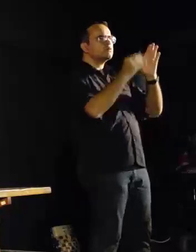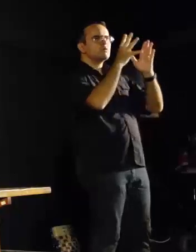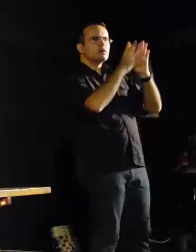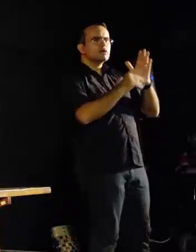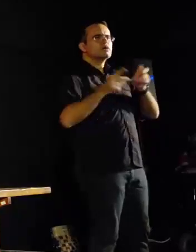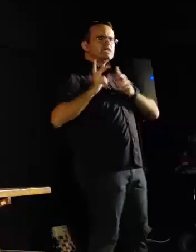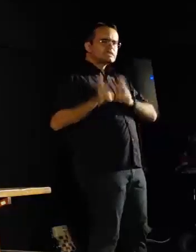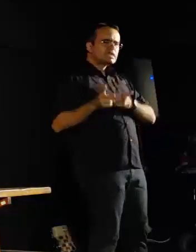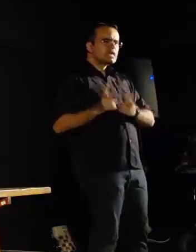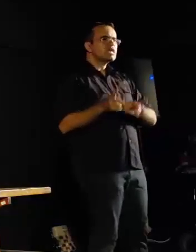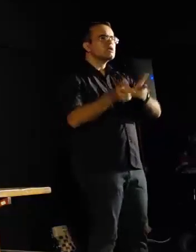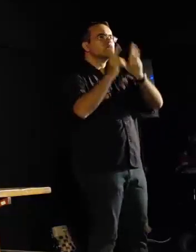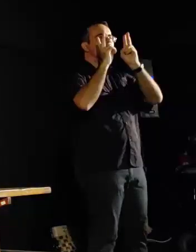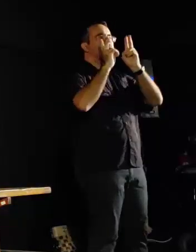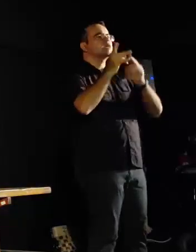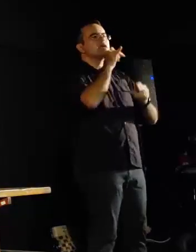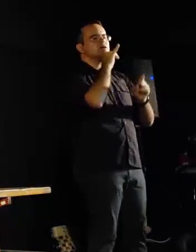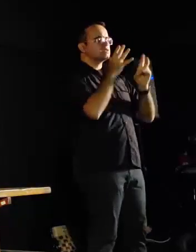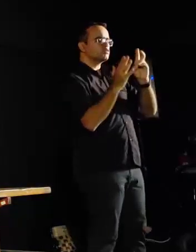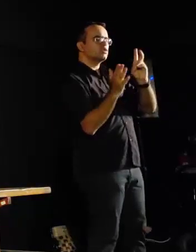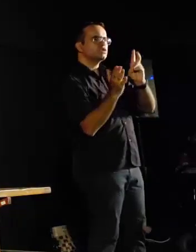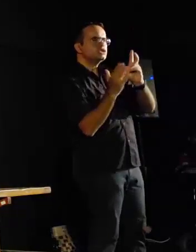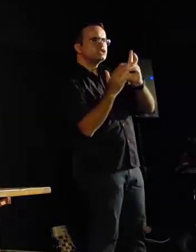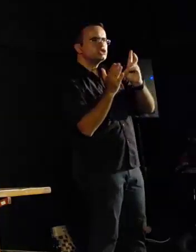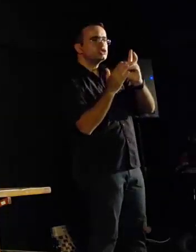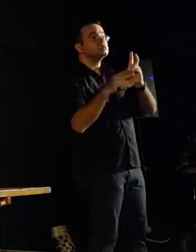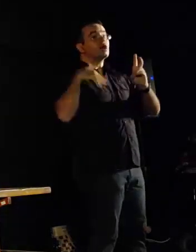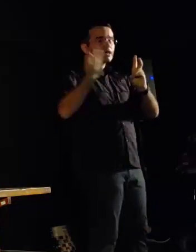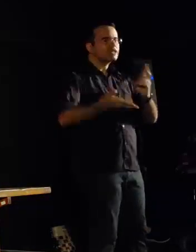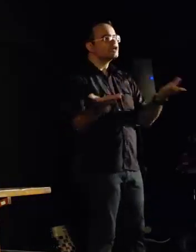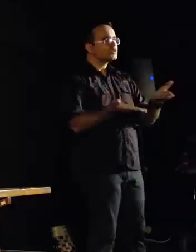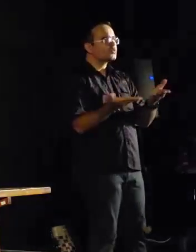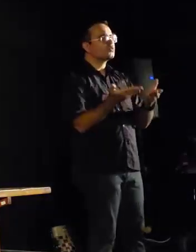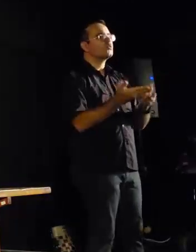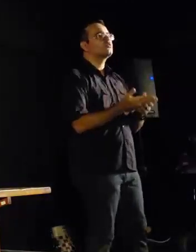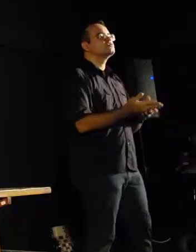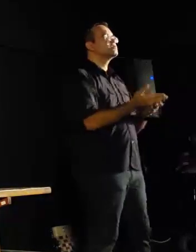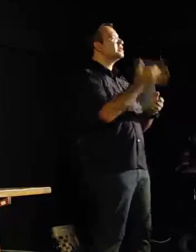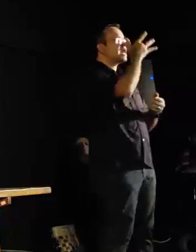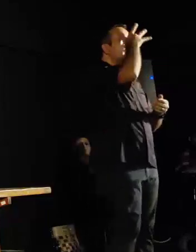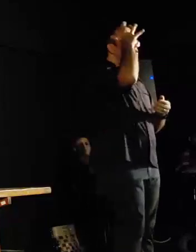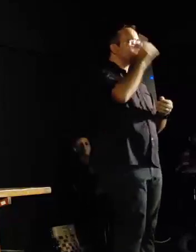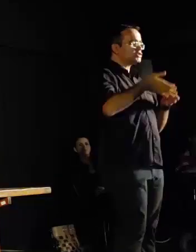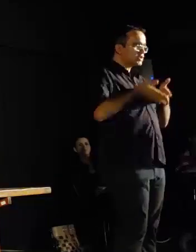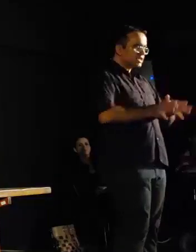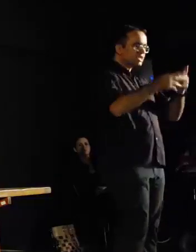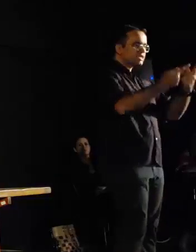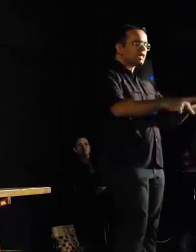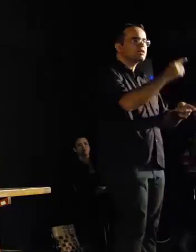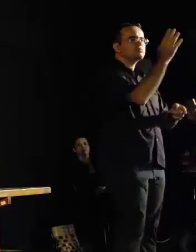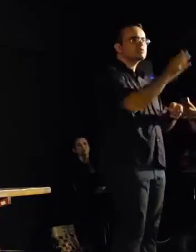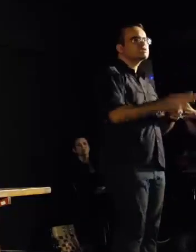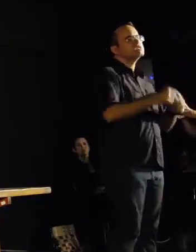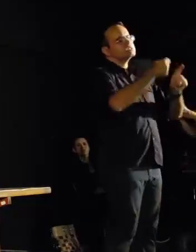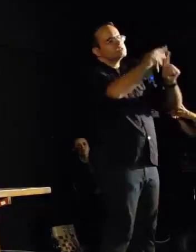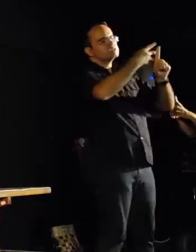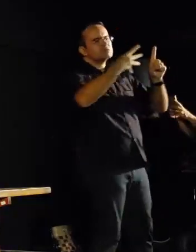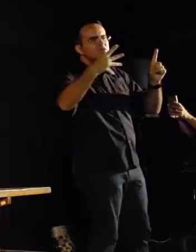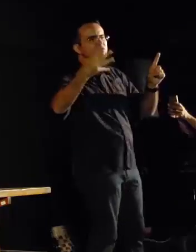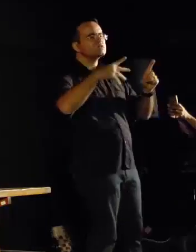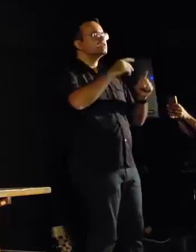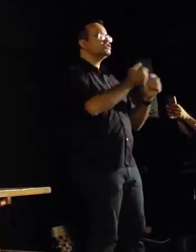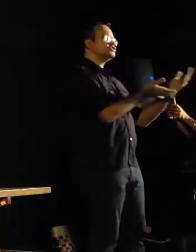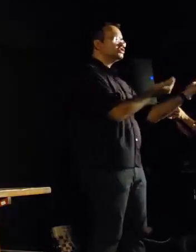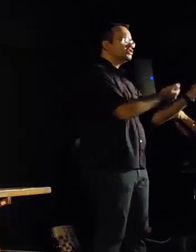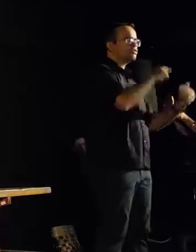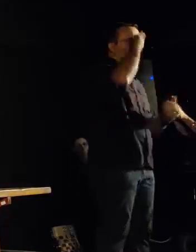existir em mundos impossíveis. Os indígenas, ou os povos originários, as travestis transexuais, as juventudes